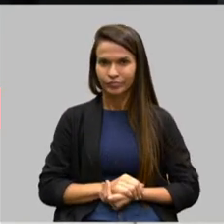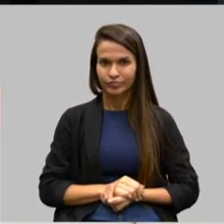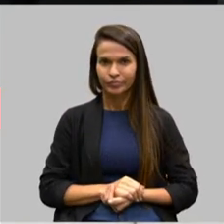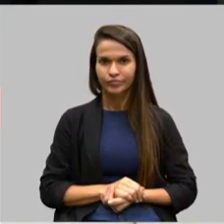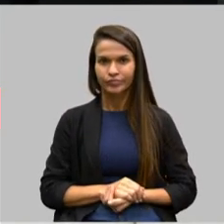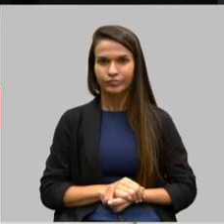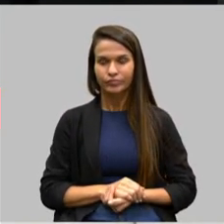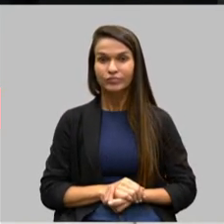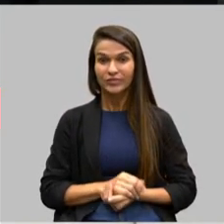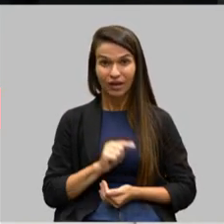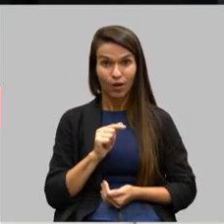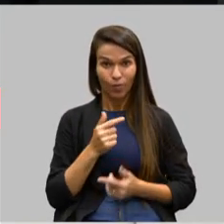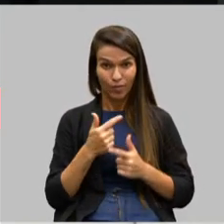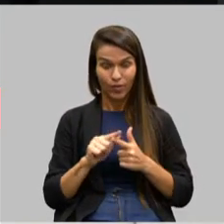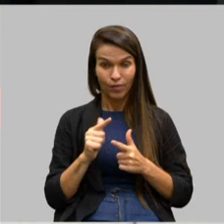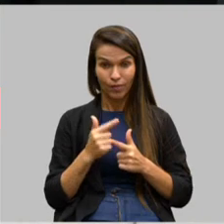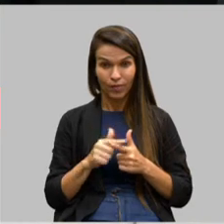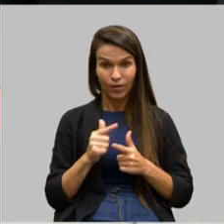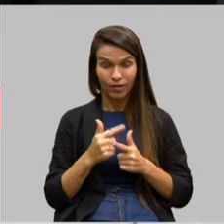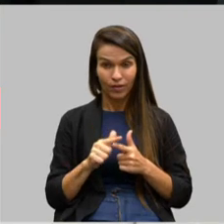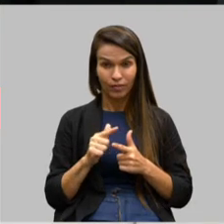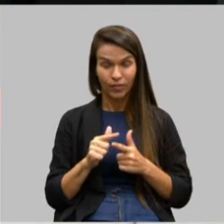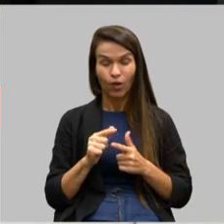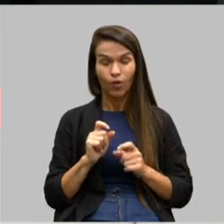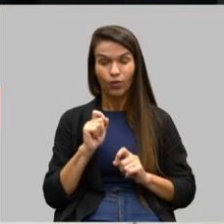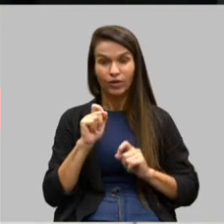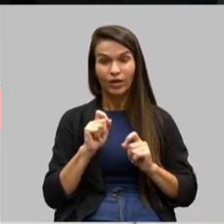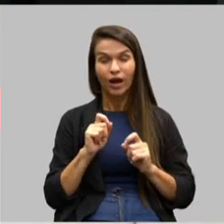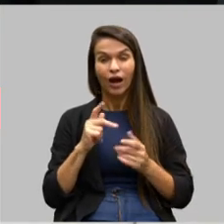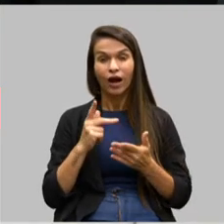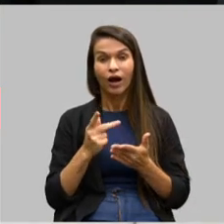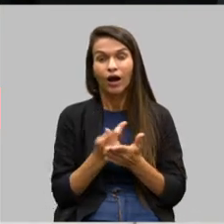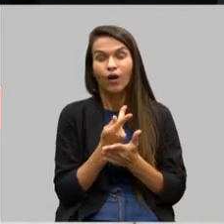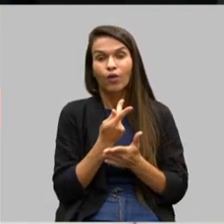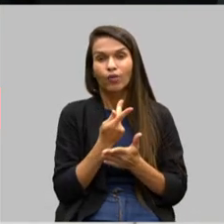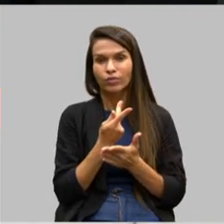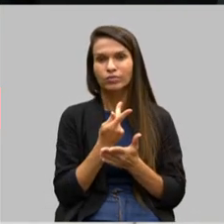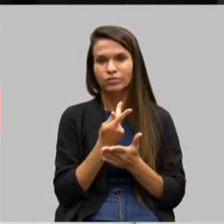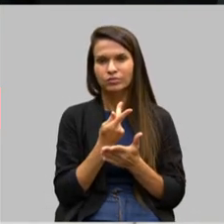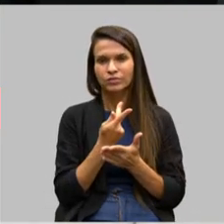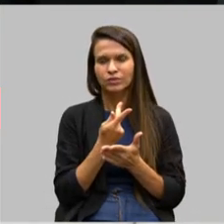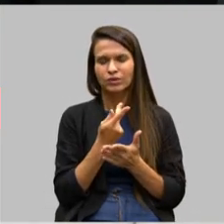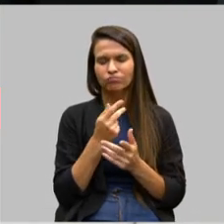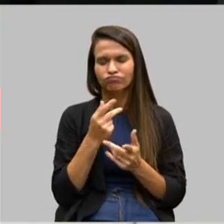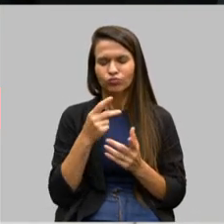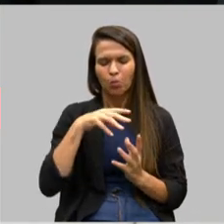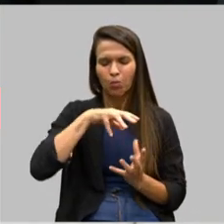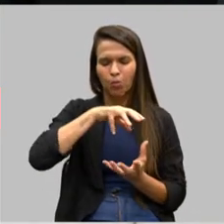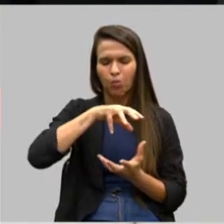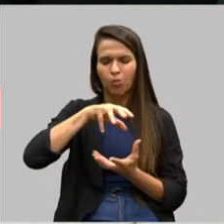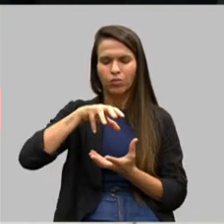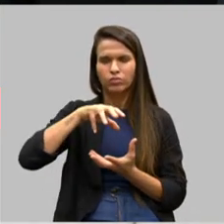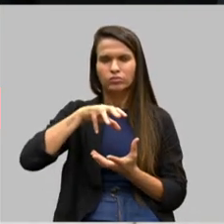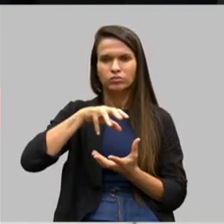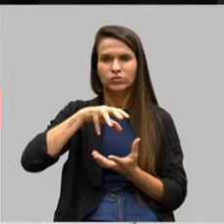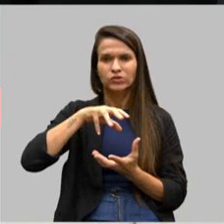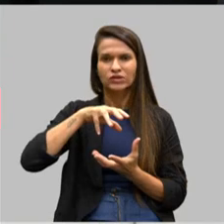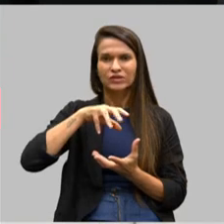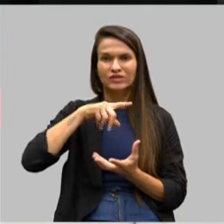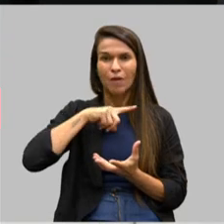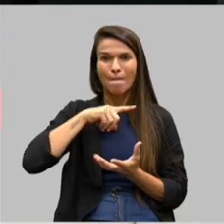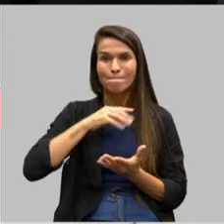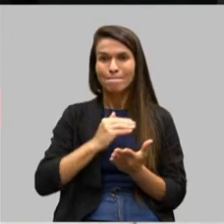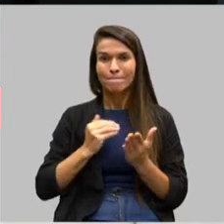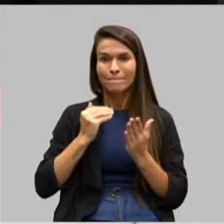Se é um problema, o que que acontece? O que que ocorre no nosso planeta se ele estiver mais